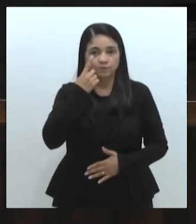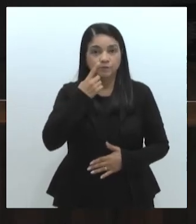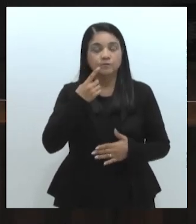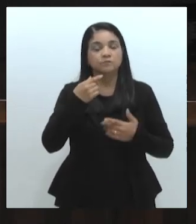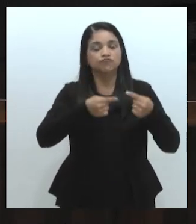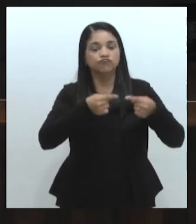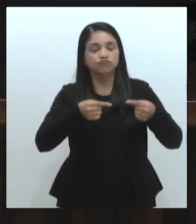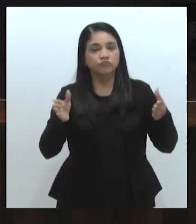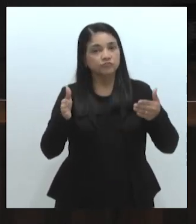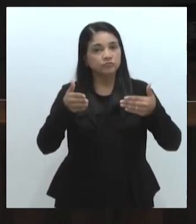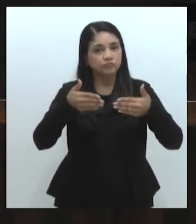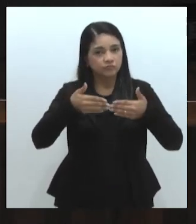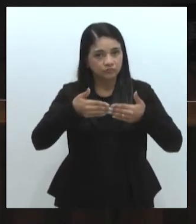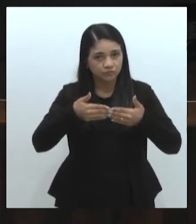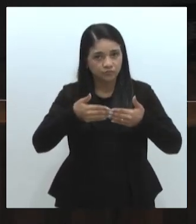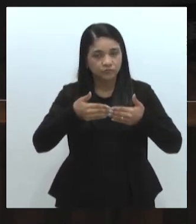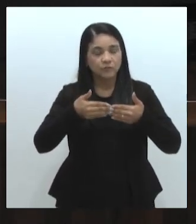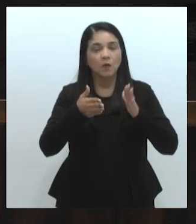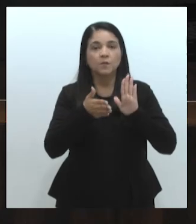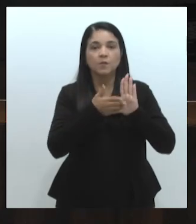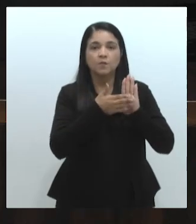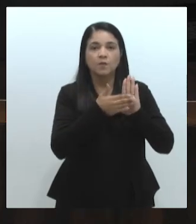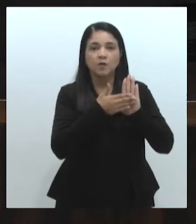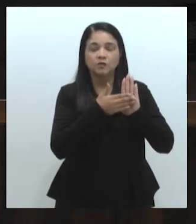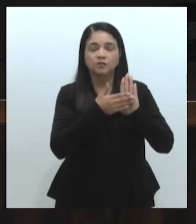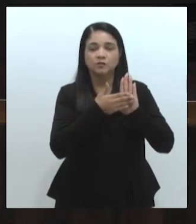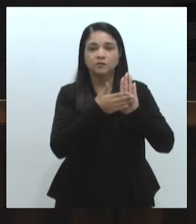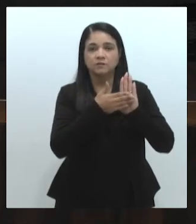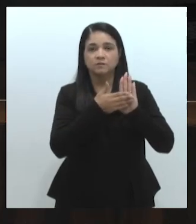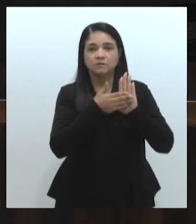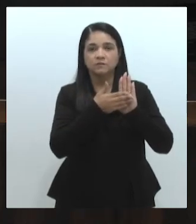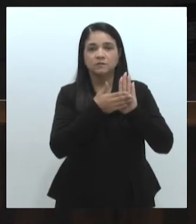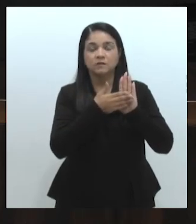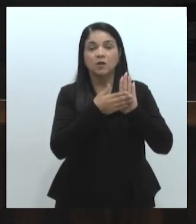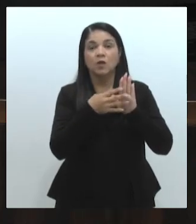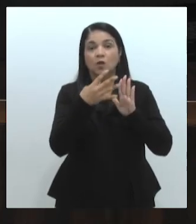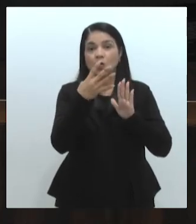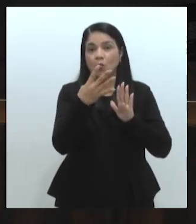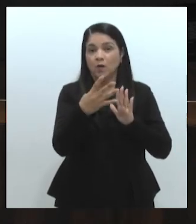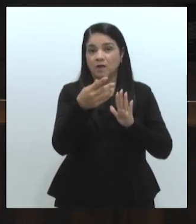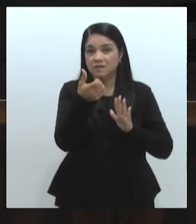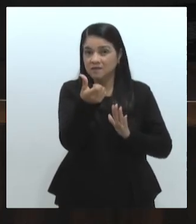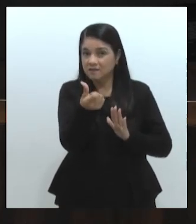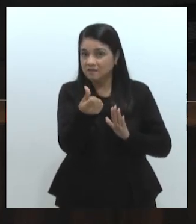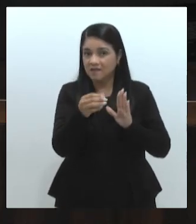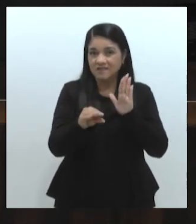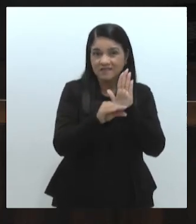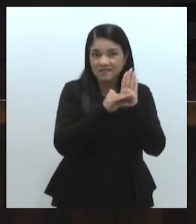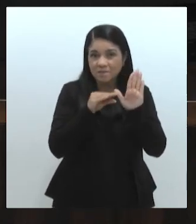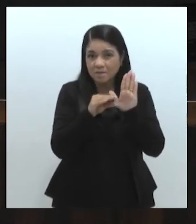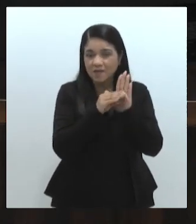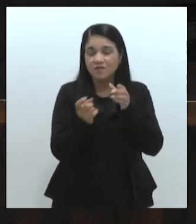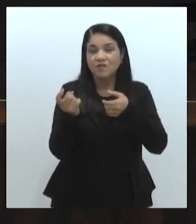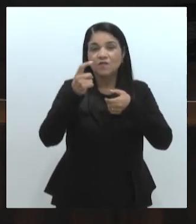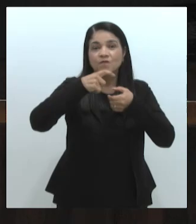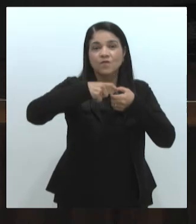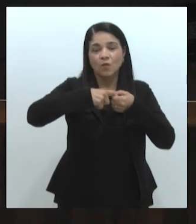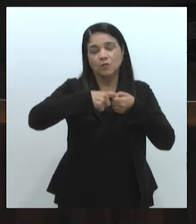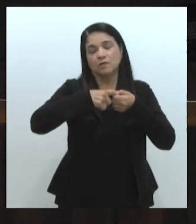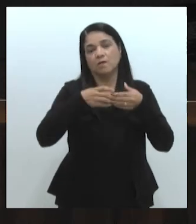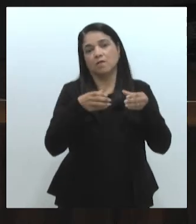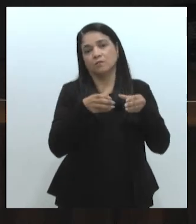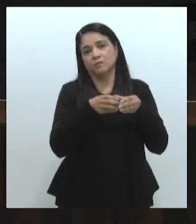queira discutir, encerrada a discussão, a presente proposta recebeu 46 emendas e retorna às